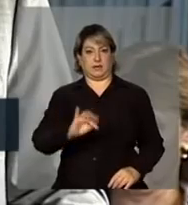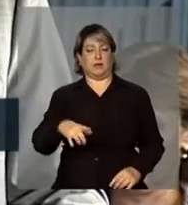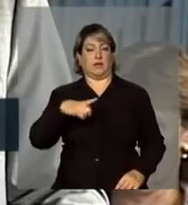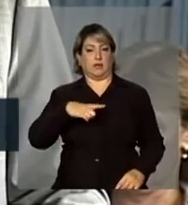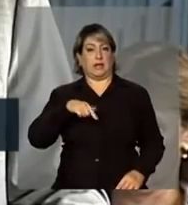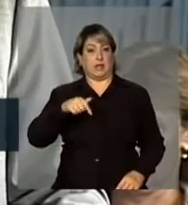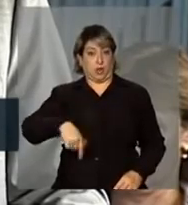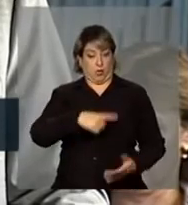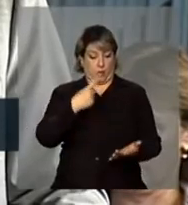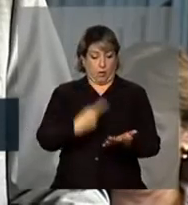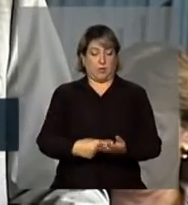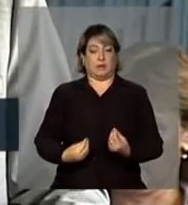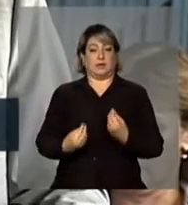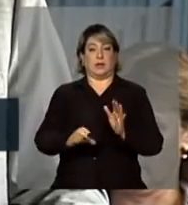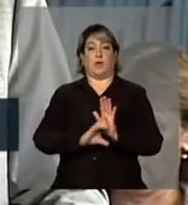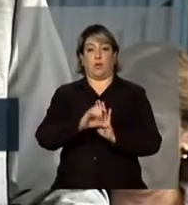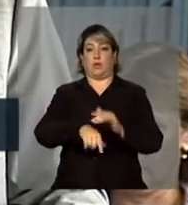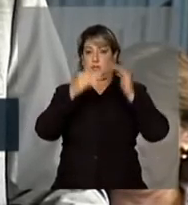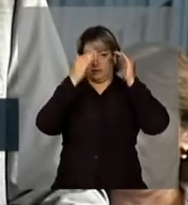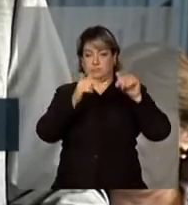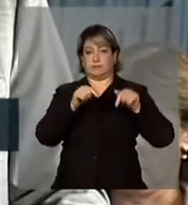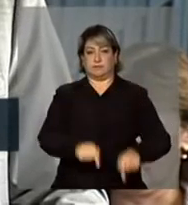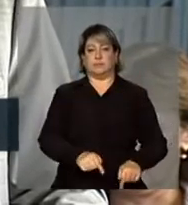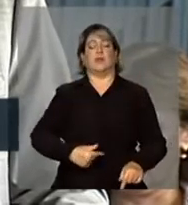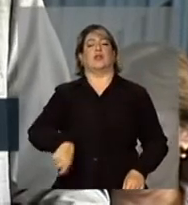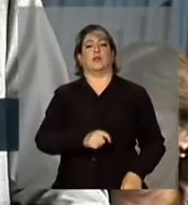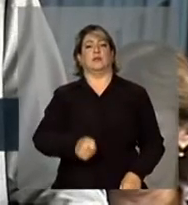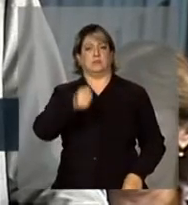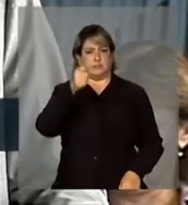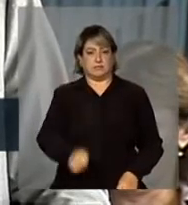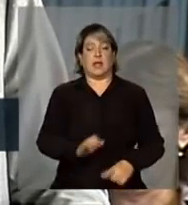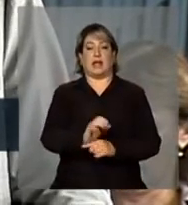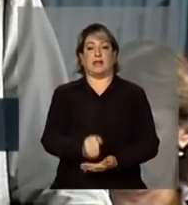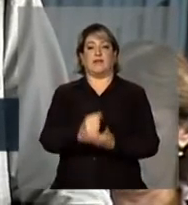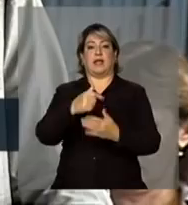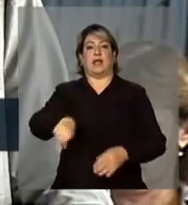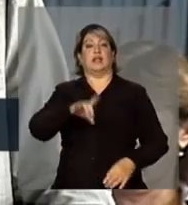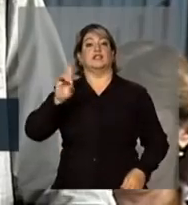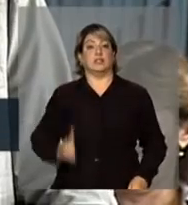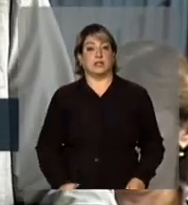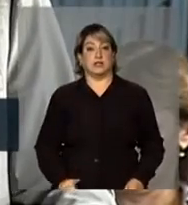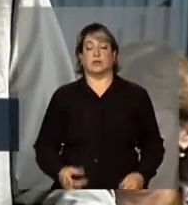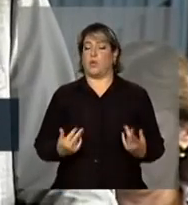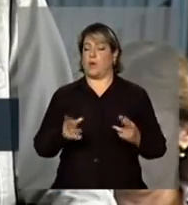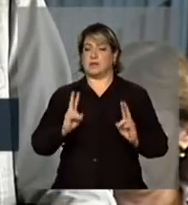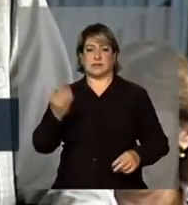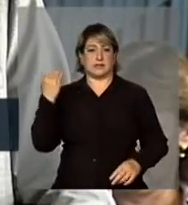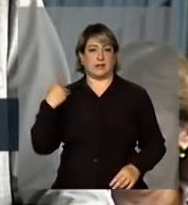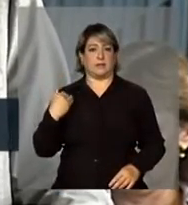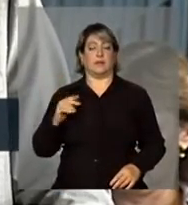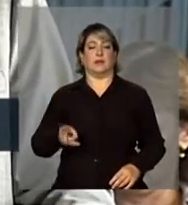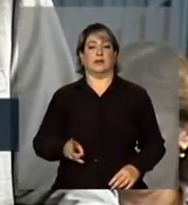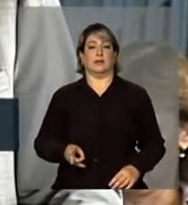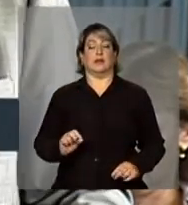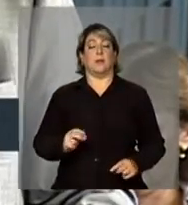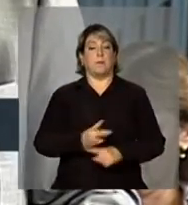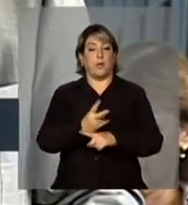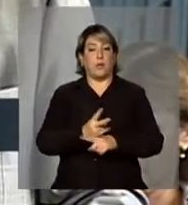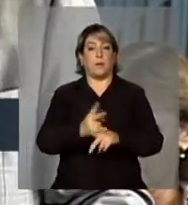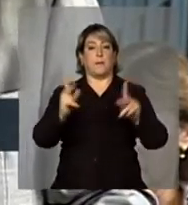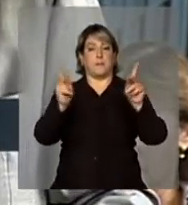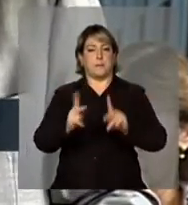com respeito à Constituição. Seremos intransigentes na defesa desses direitos, como temos sido, mas sempre buscando a conciliação,